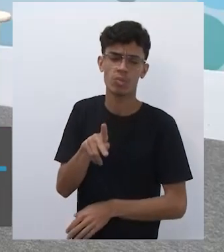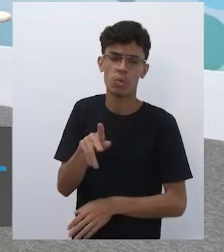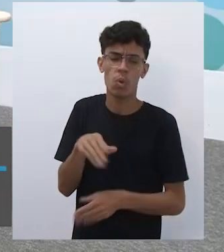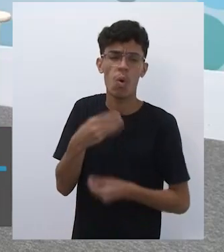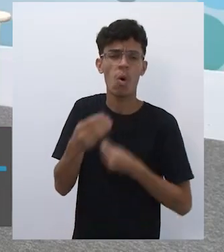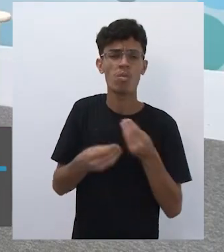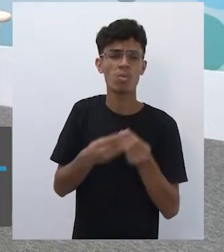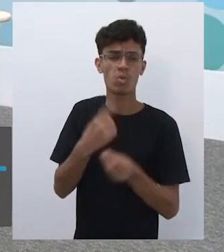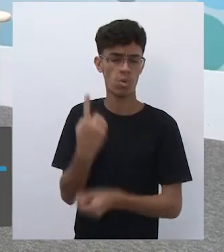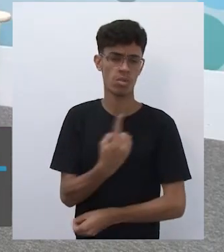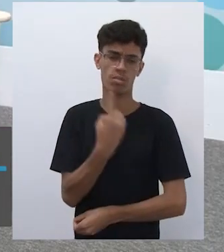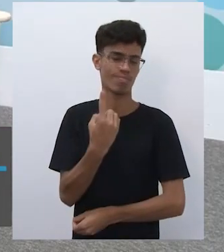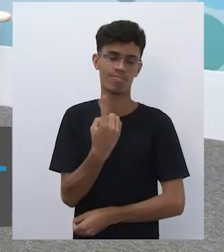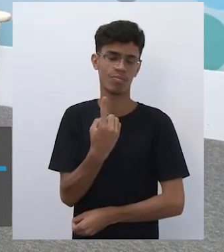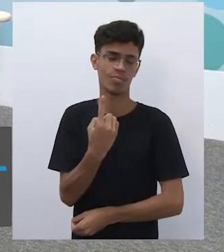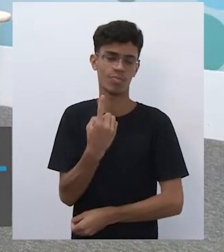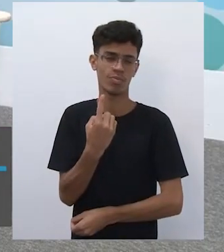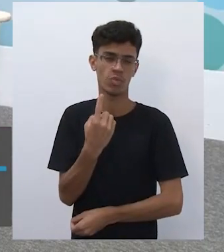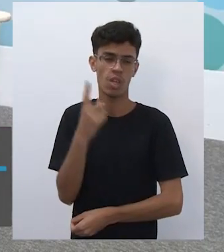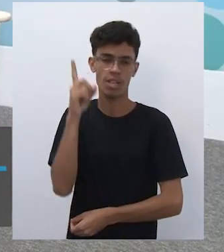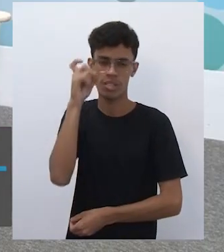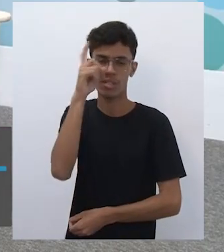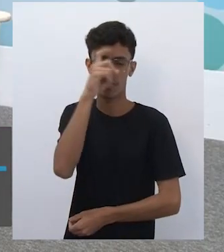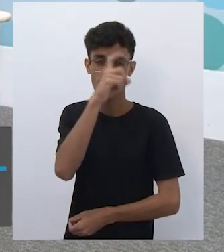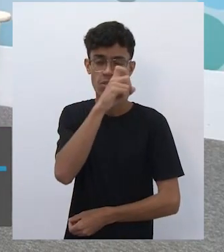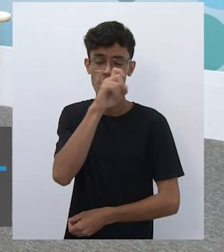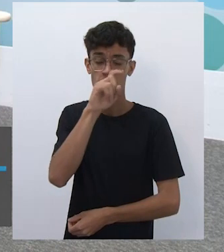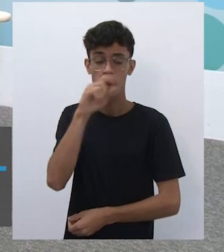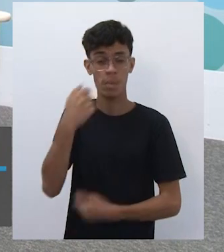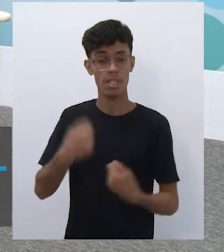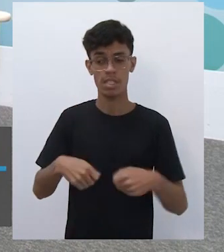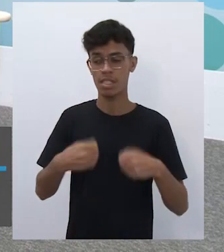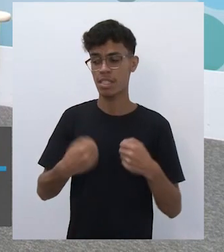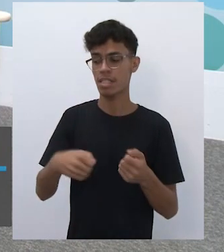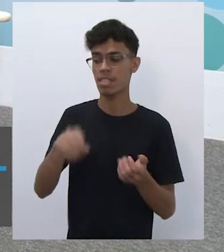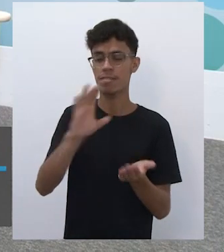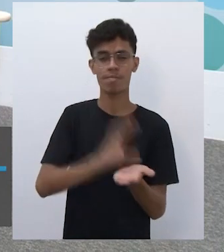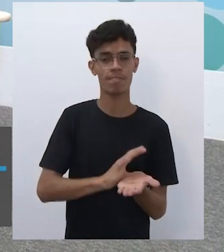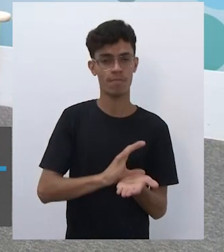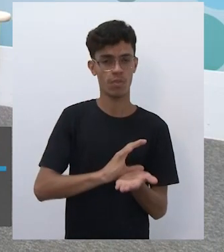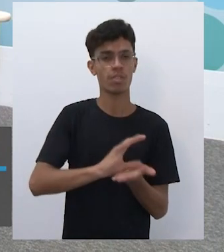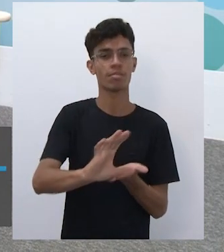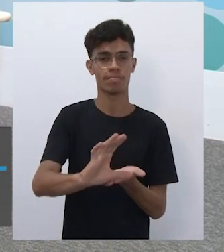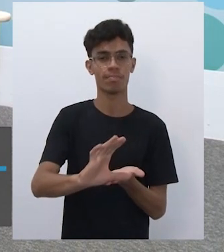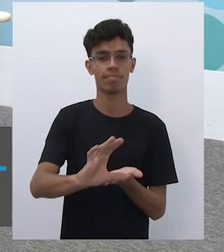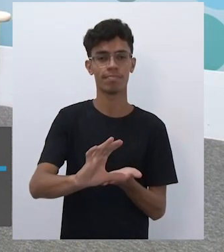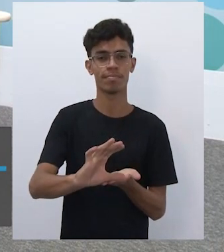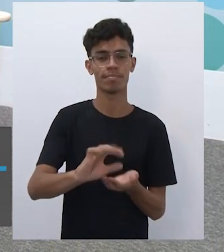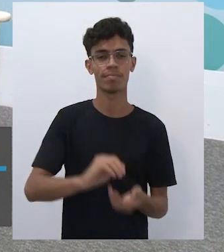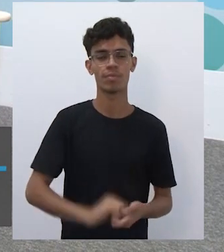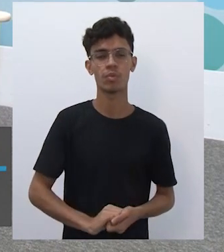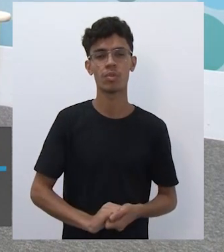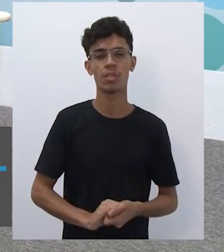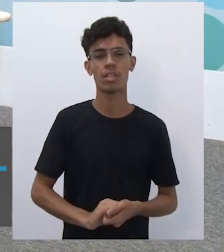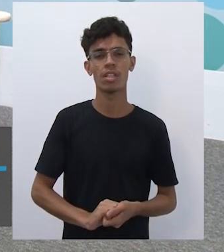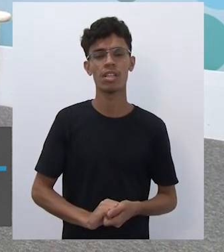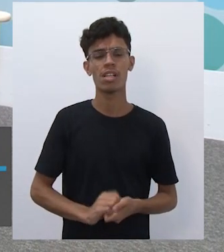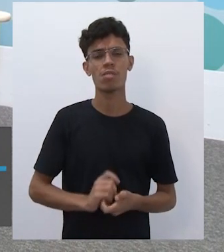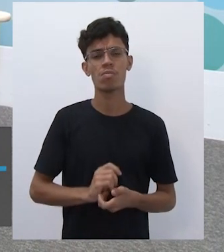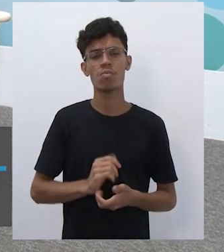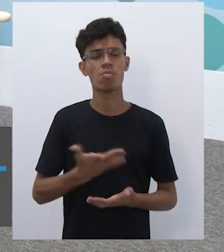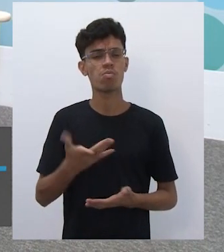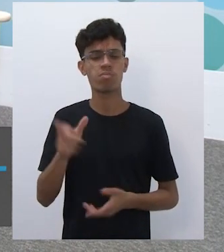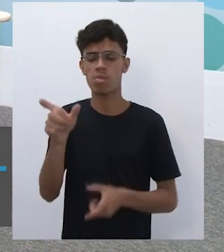isso sozinho. Então, a gente precisa de um patrocínio, não é? Então, professor Anderson, quem será que pode,